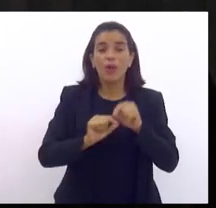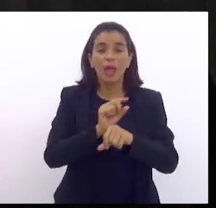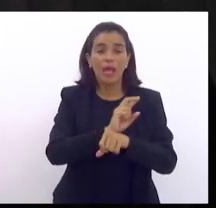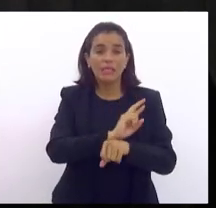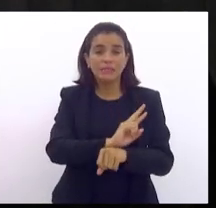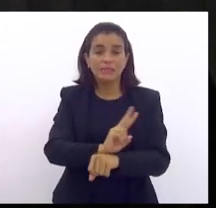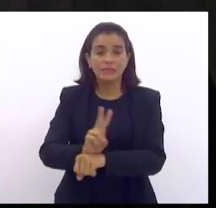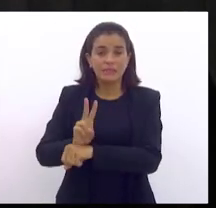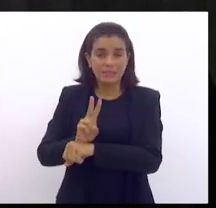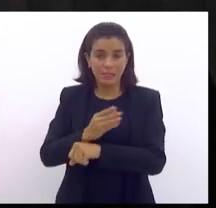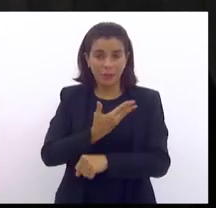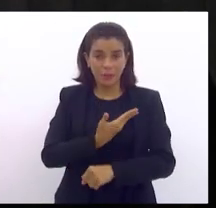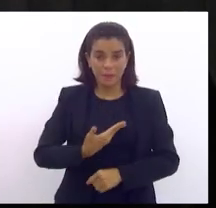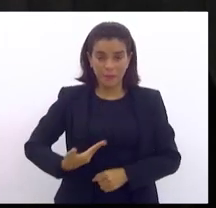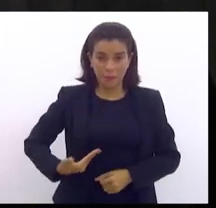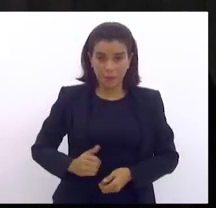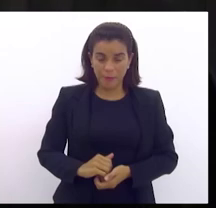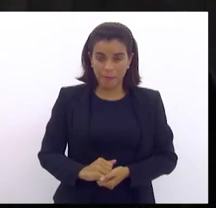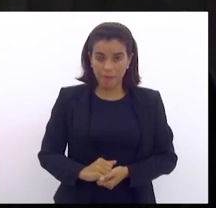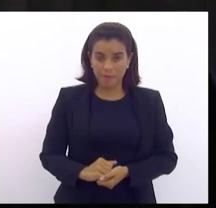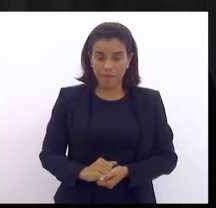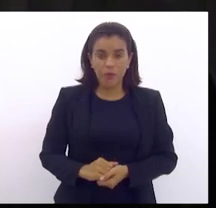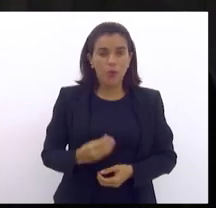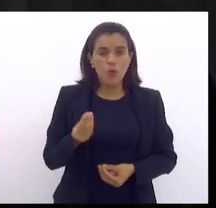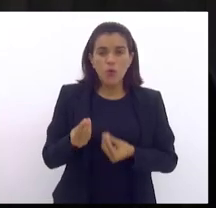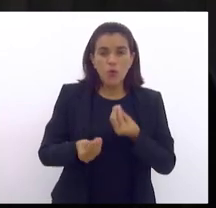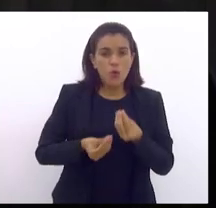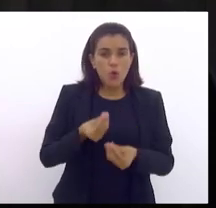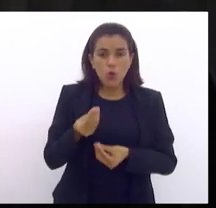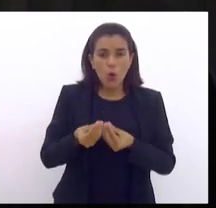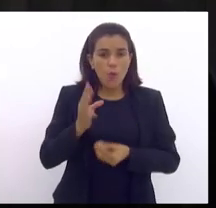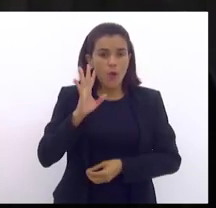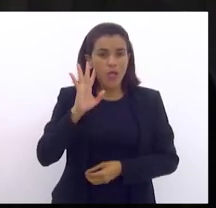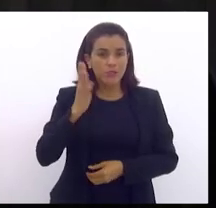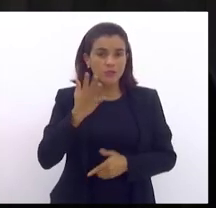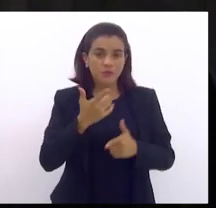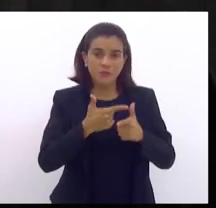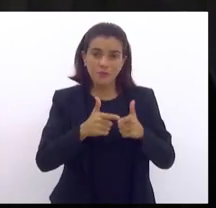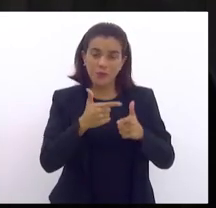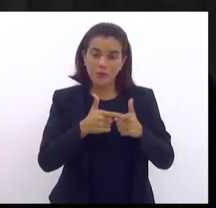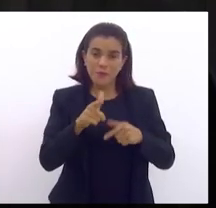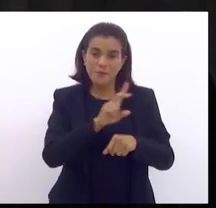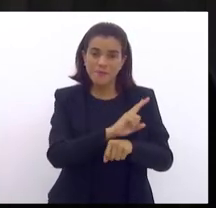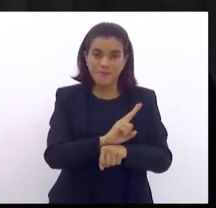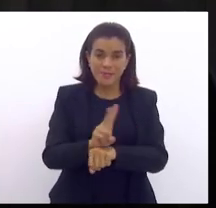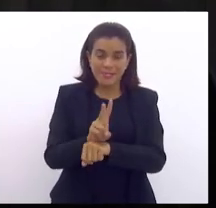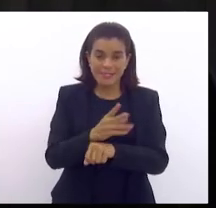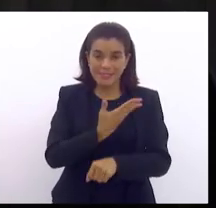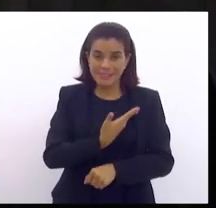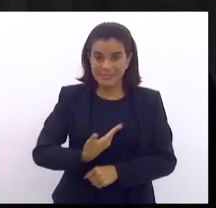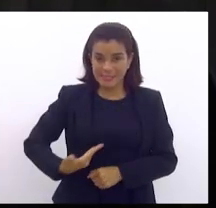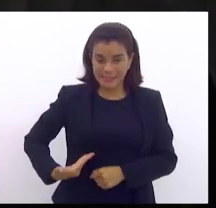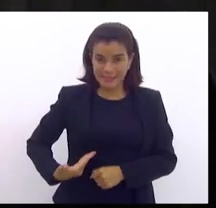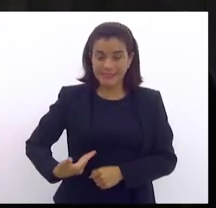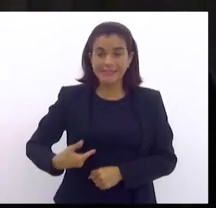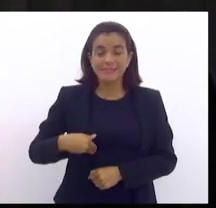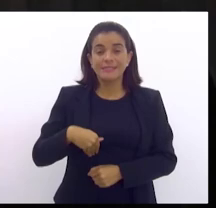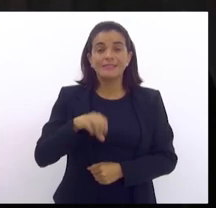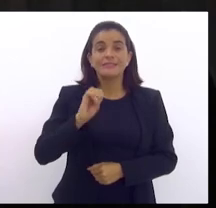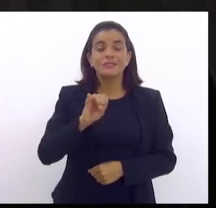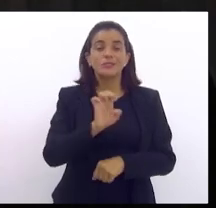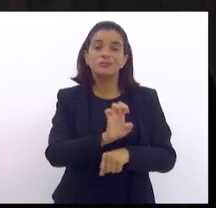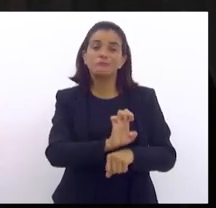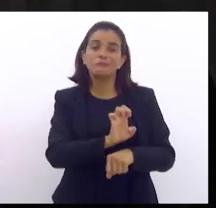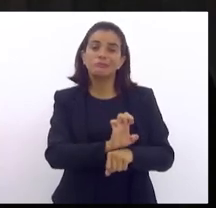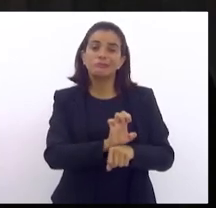pública. E como é que se enfrenta um problema dessa magnitude se o Estado